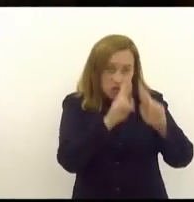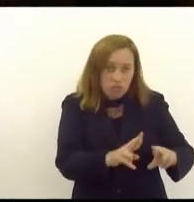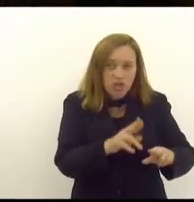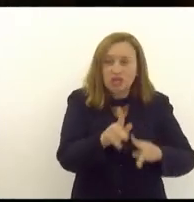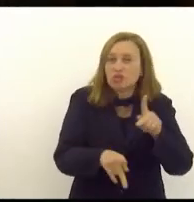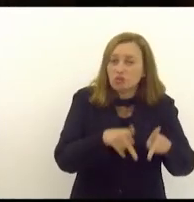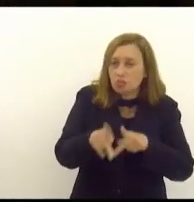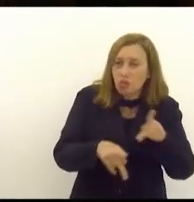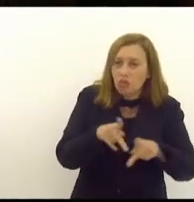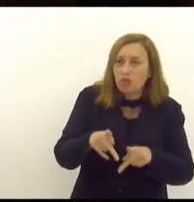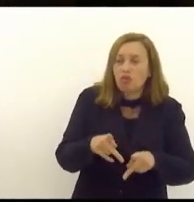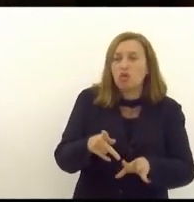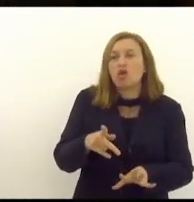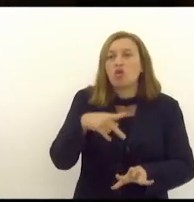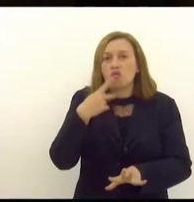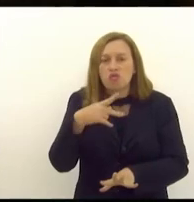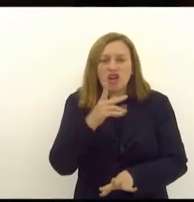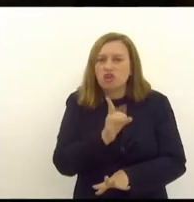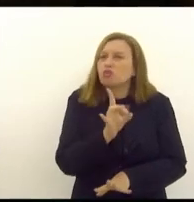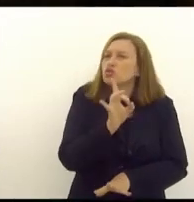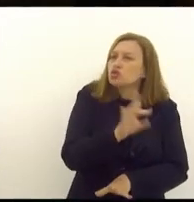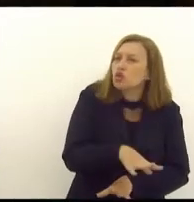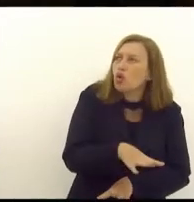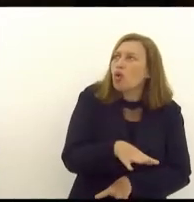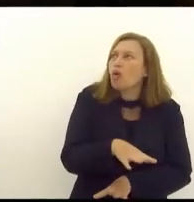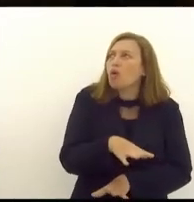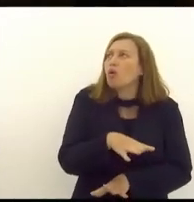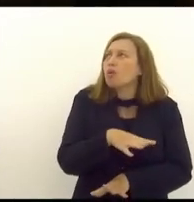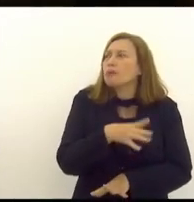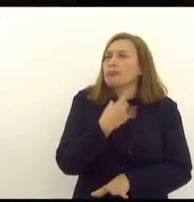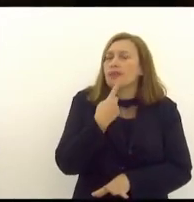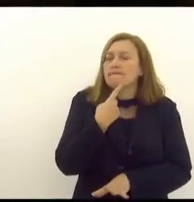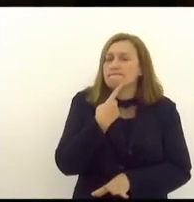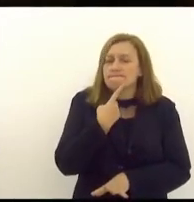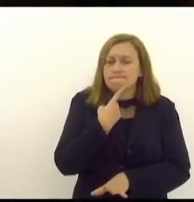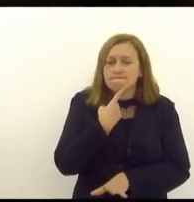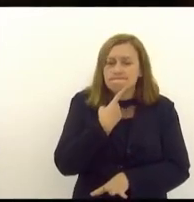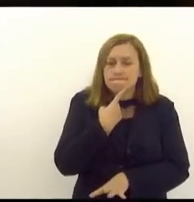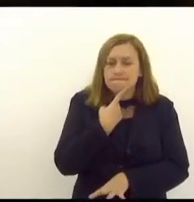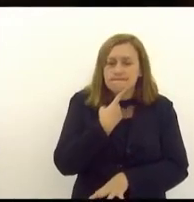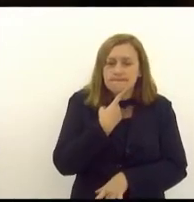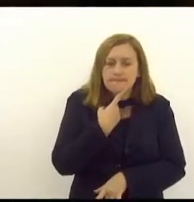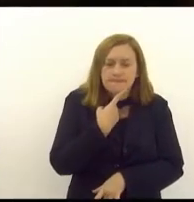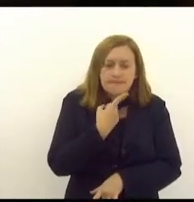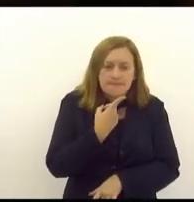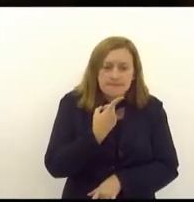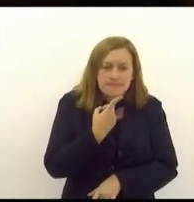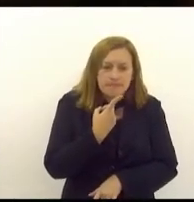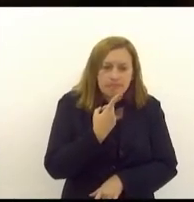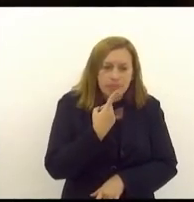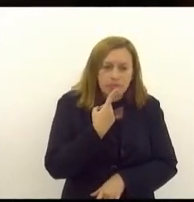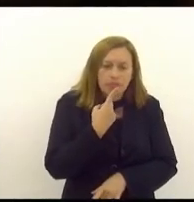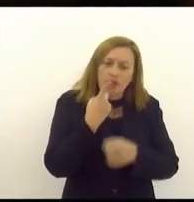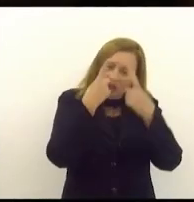E aí eu me refiro não só a toda essa violência que